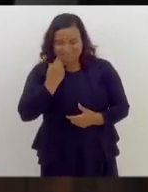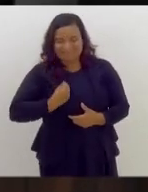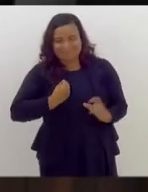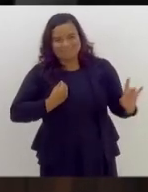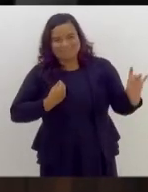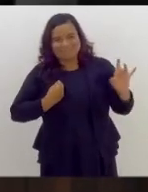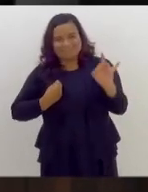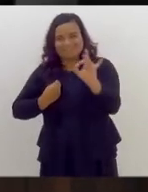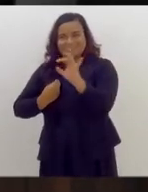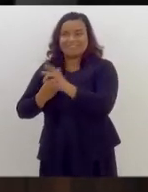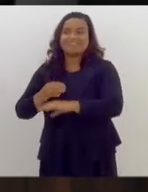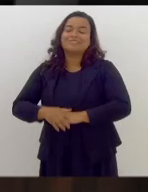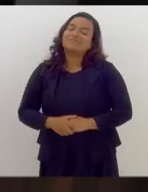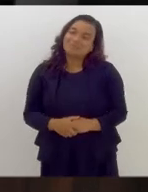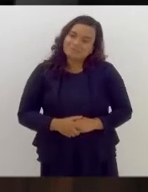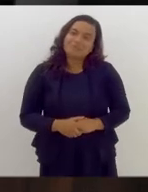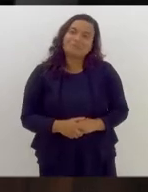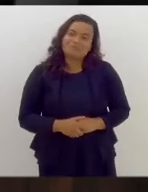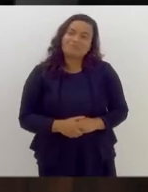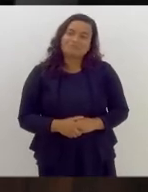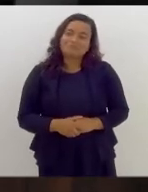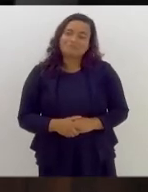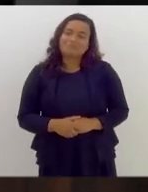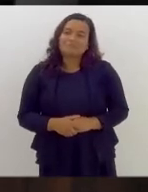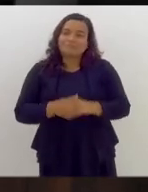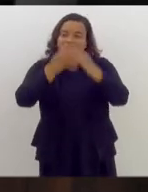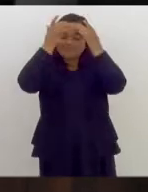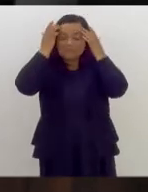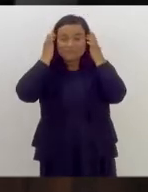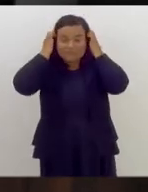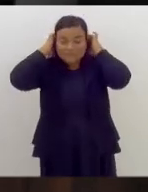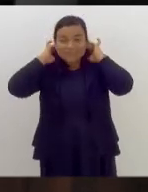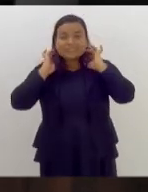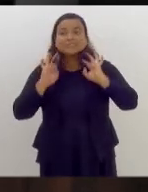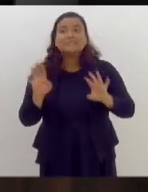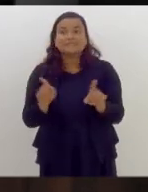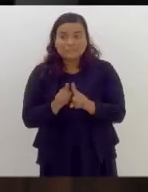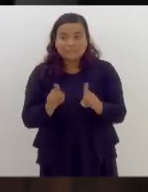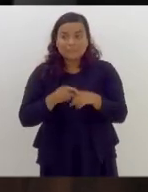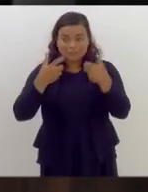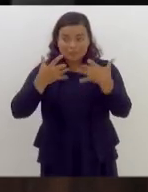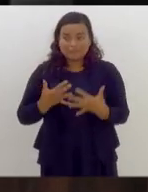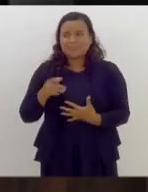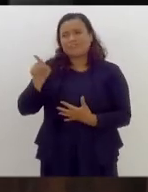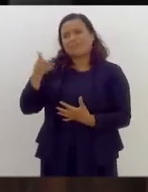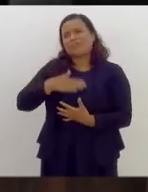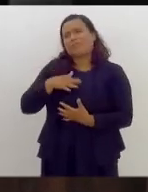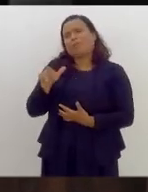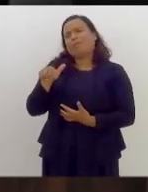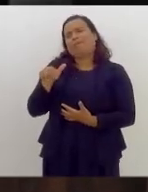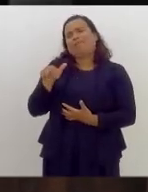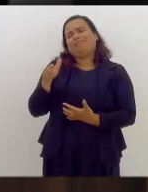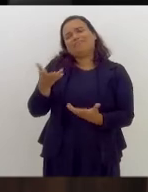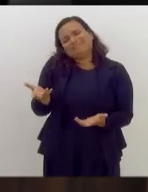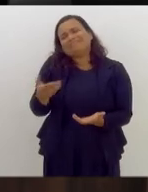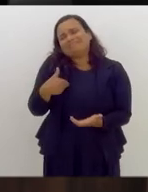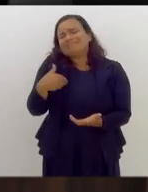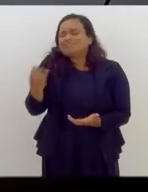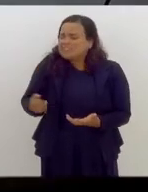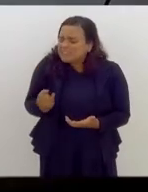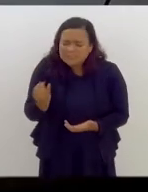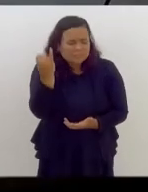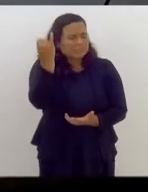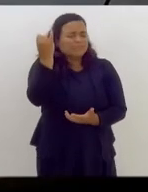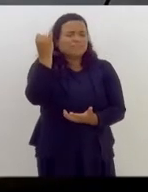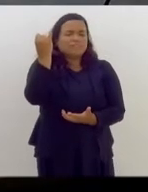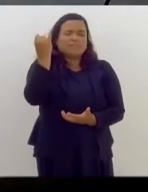aqui, e todos, e dizer, irmão, que a importância,